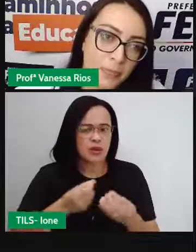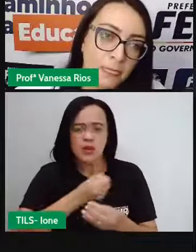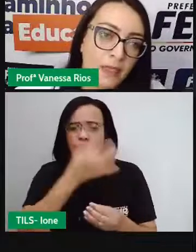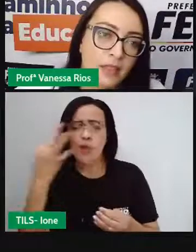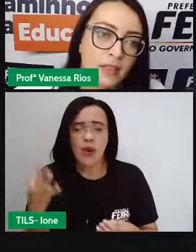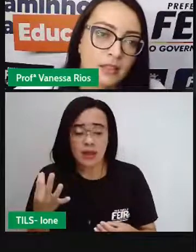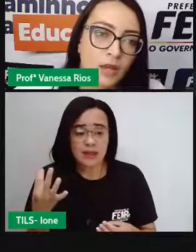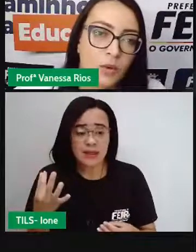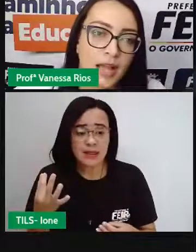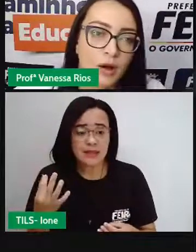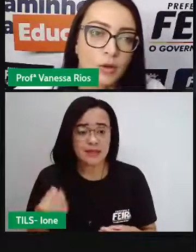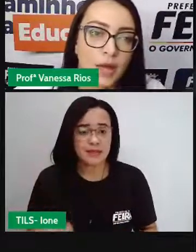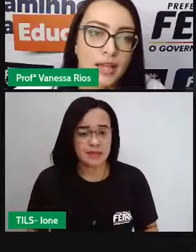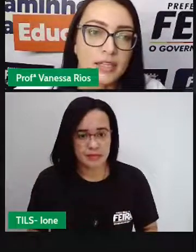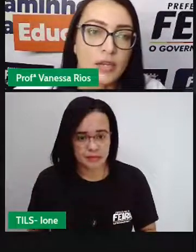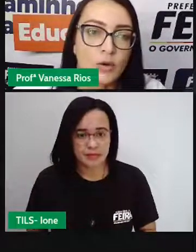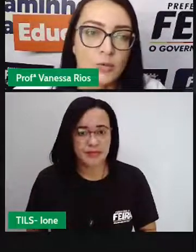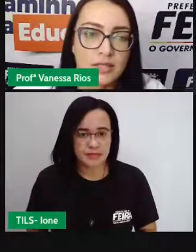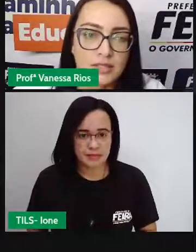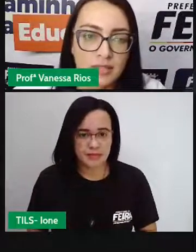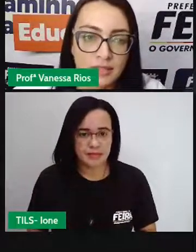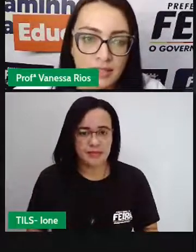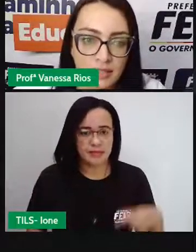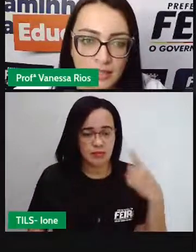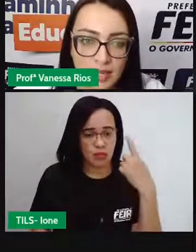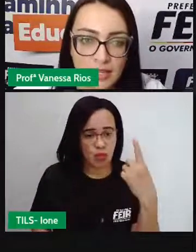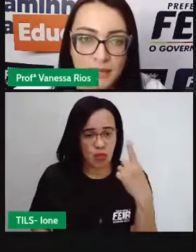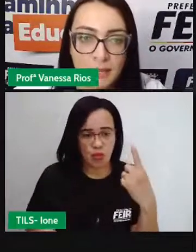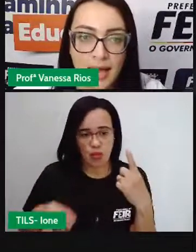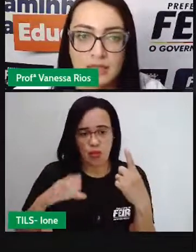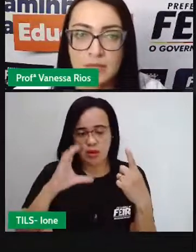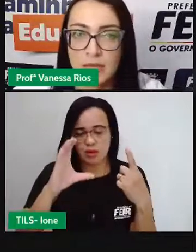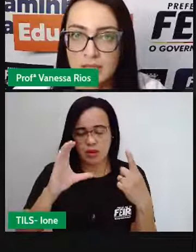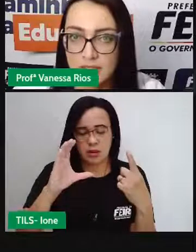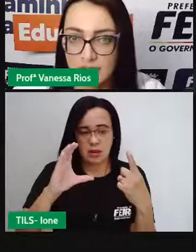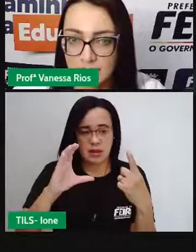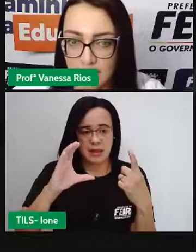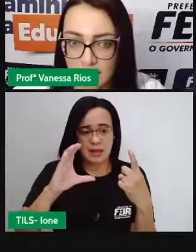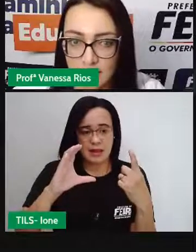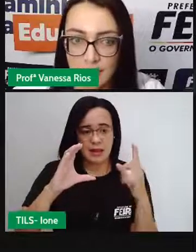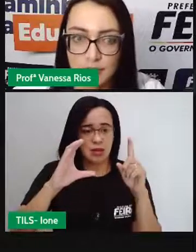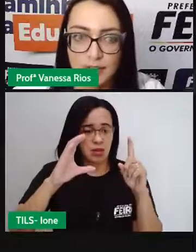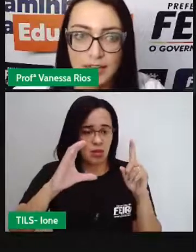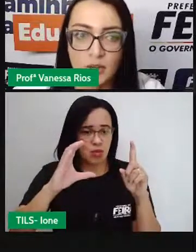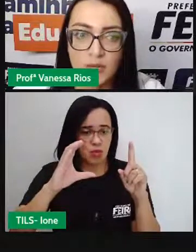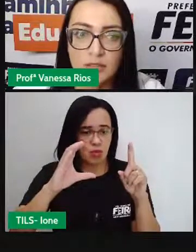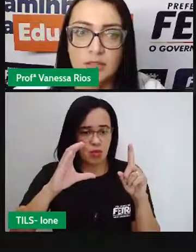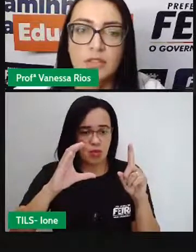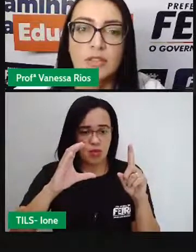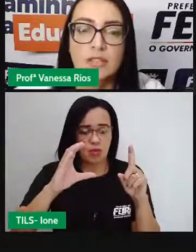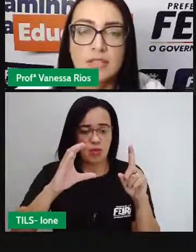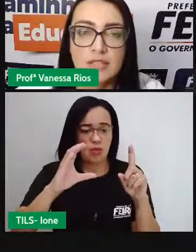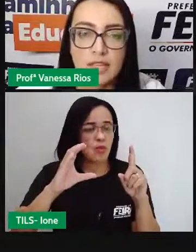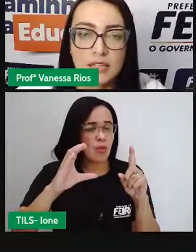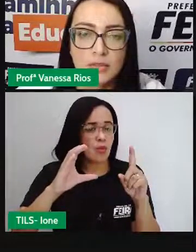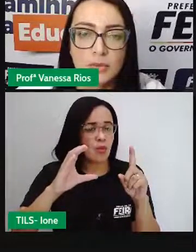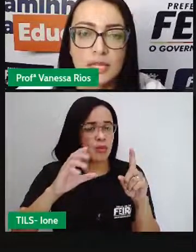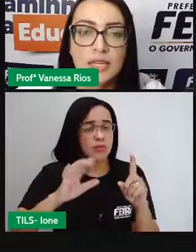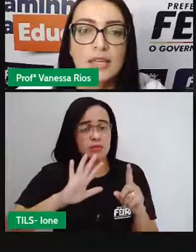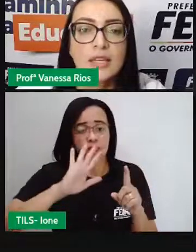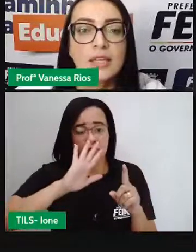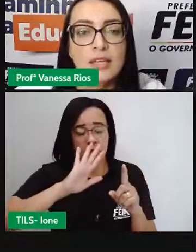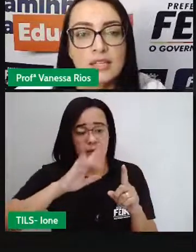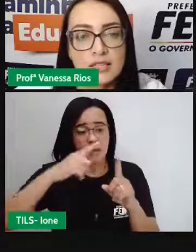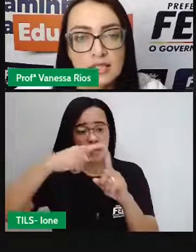sobraram? Então, cálculo aí, 100 mais meia centena, que vale quanto?